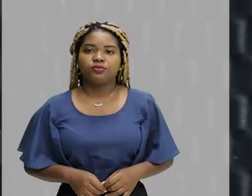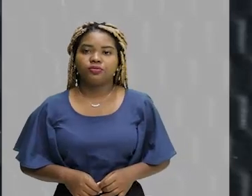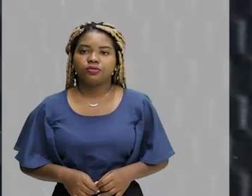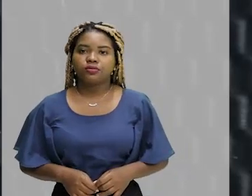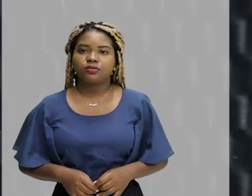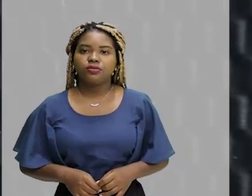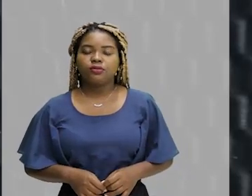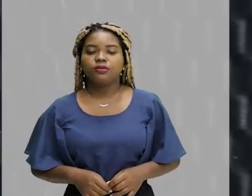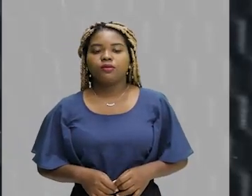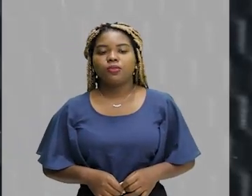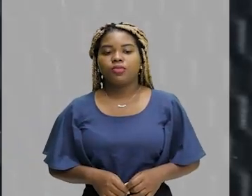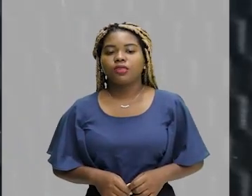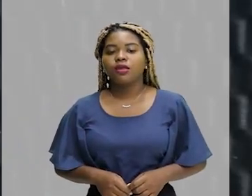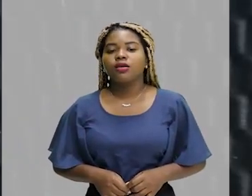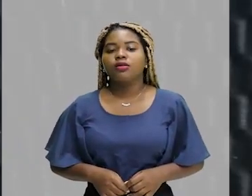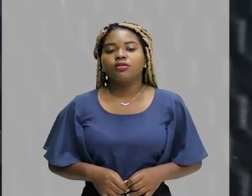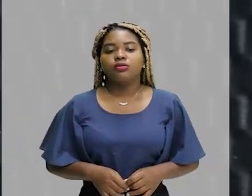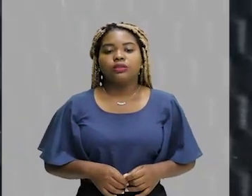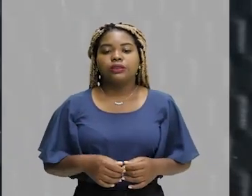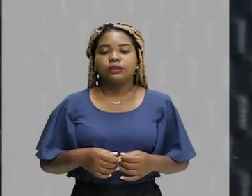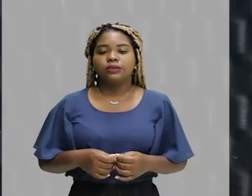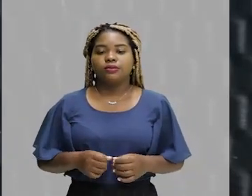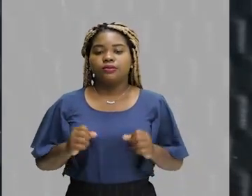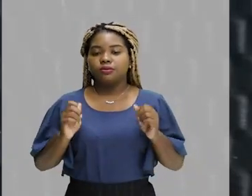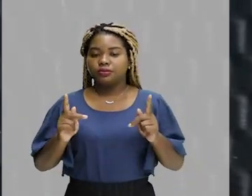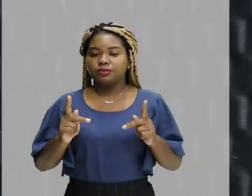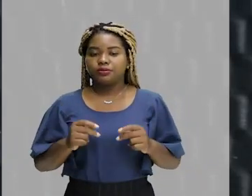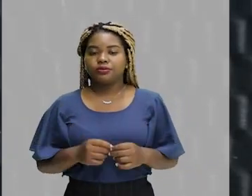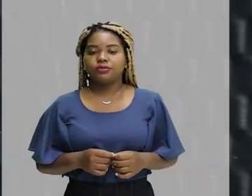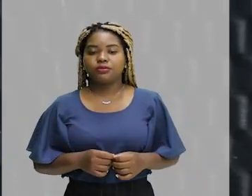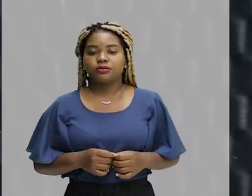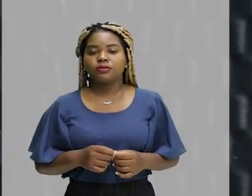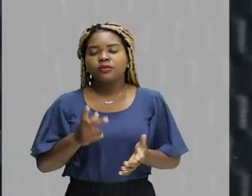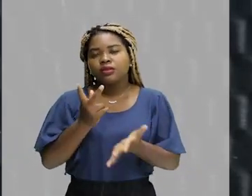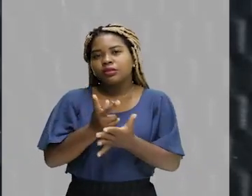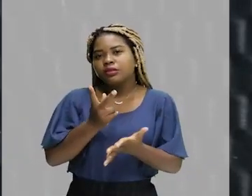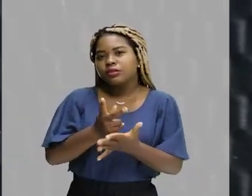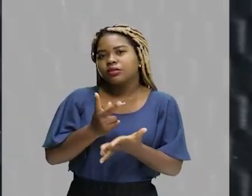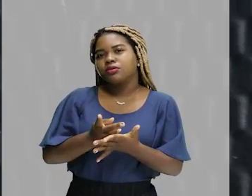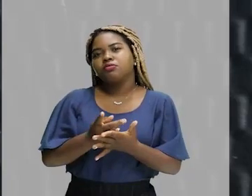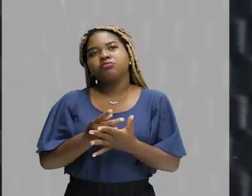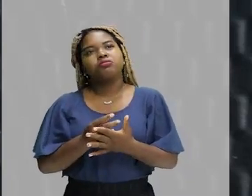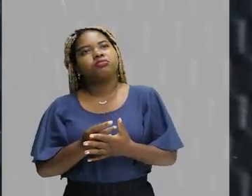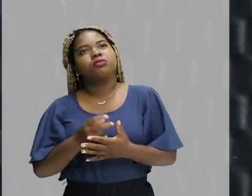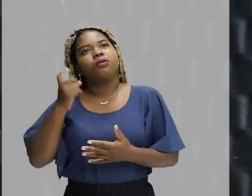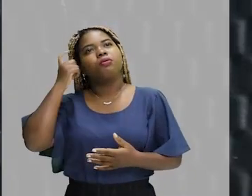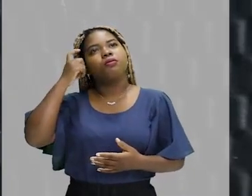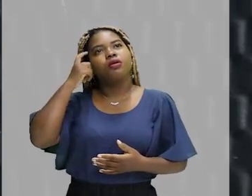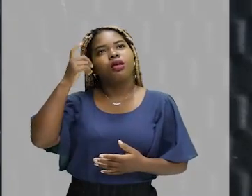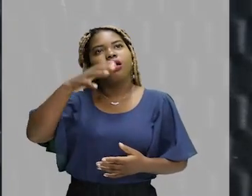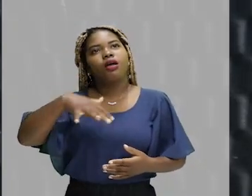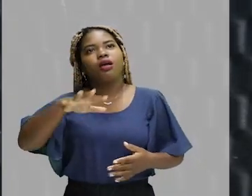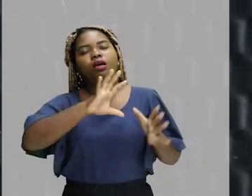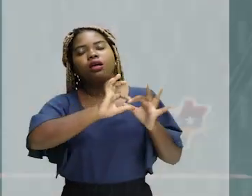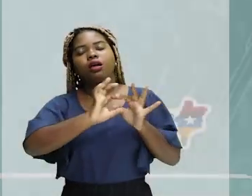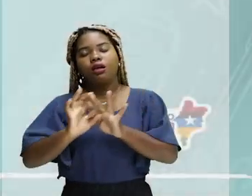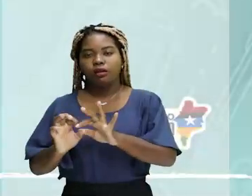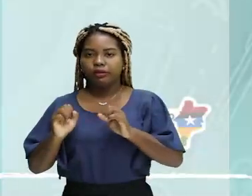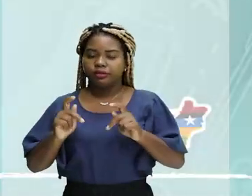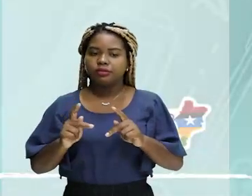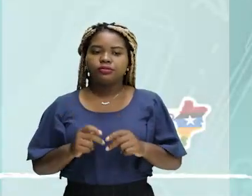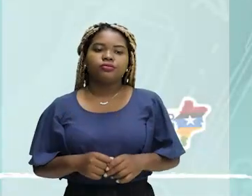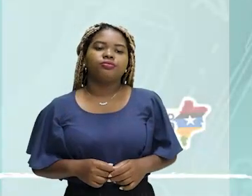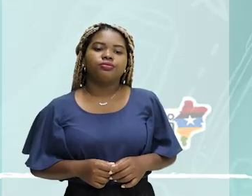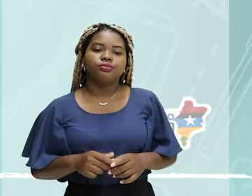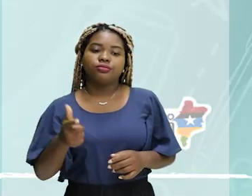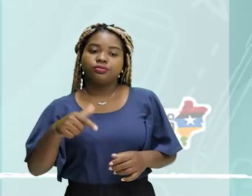curiosa. Está aqui mais perto da gente. Tá? A gente sempre tem a proposta de pensar sobre o nosso meio e o nosso contexto. A